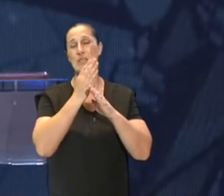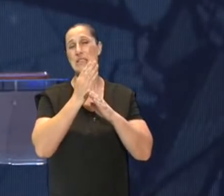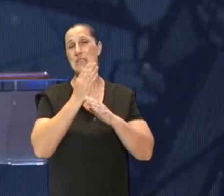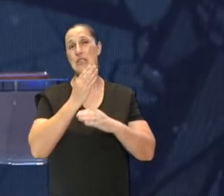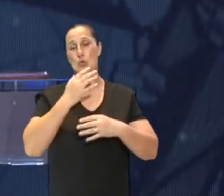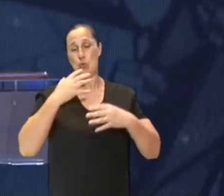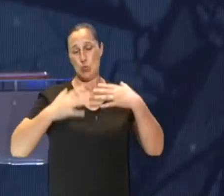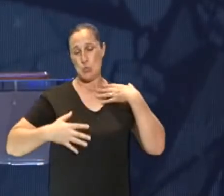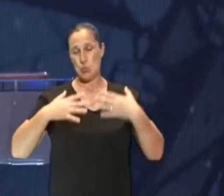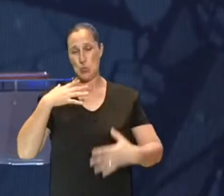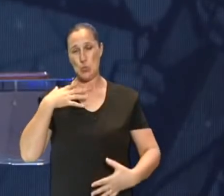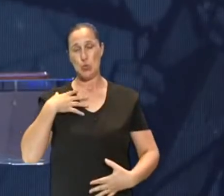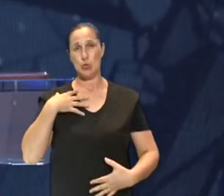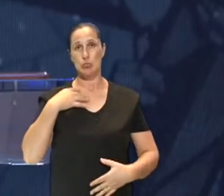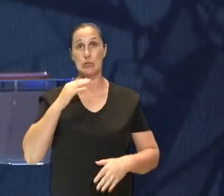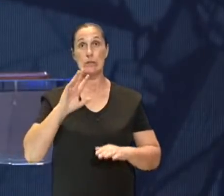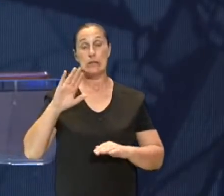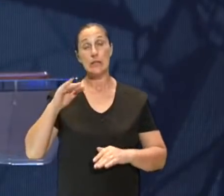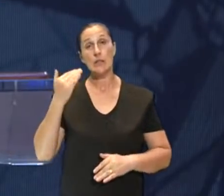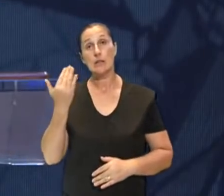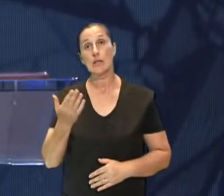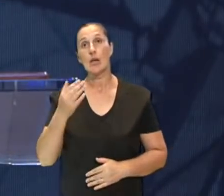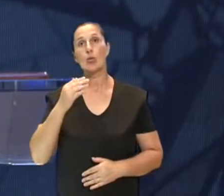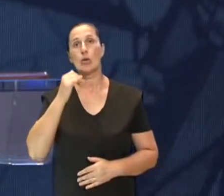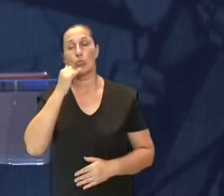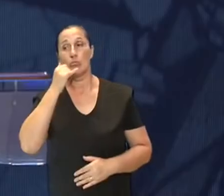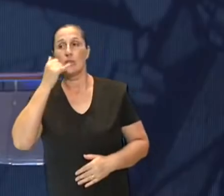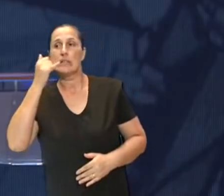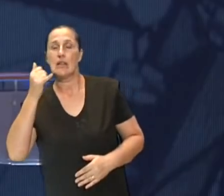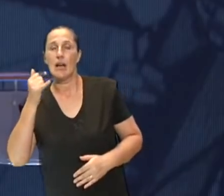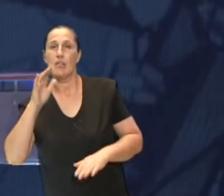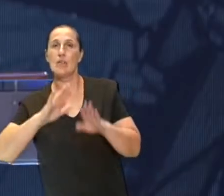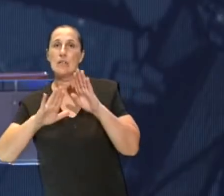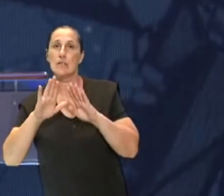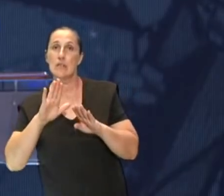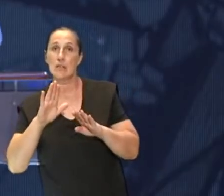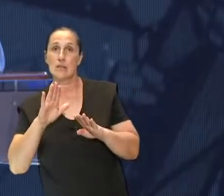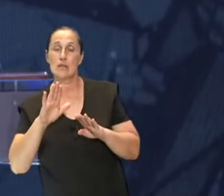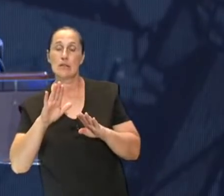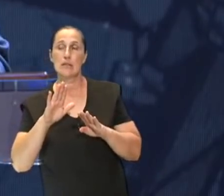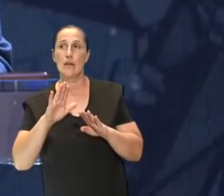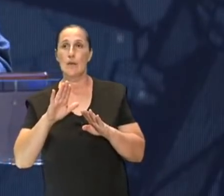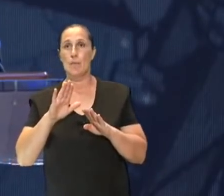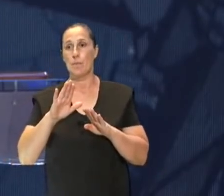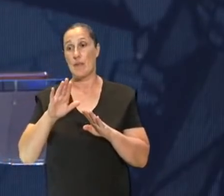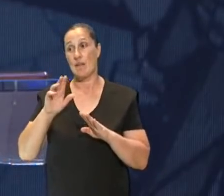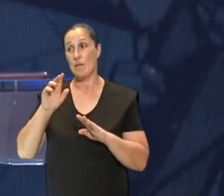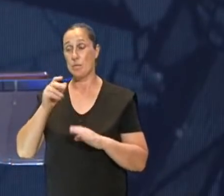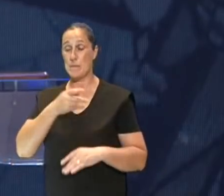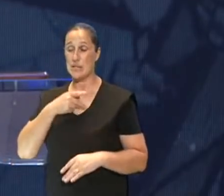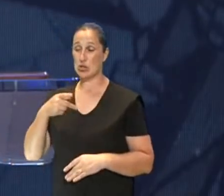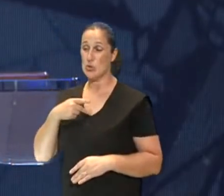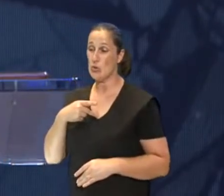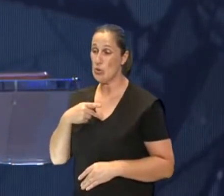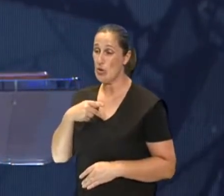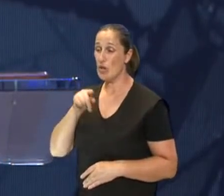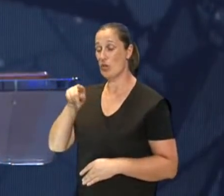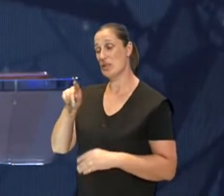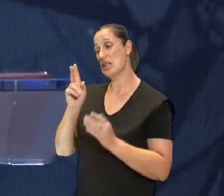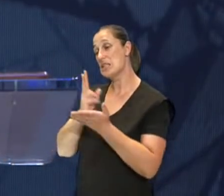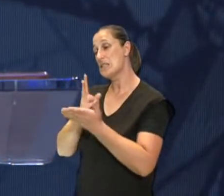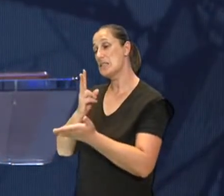com ele, às vezes por telefone, um dia ele me disse assim: pastor, o senhor sempre fala que a gente não é dono do ar